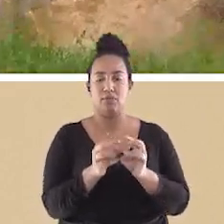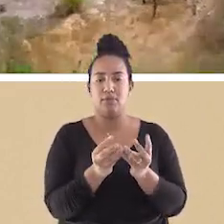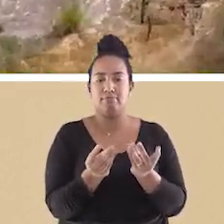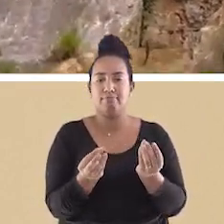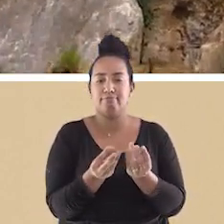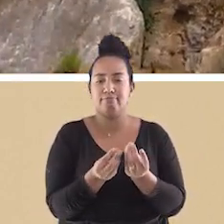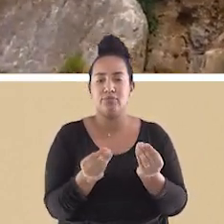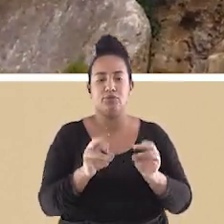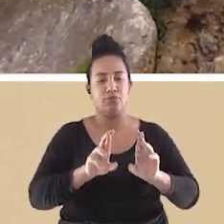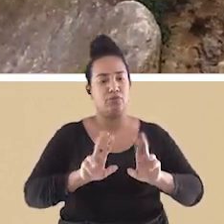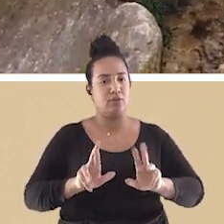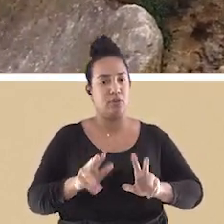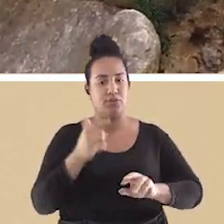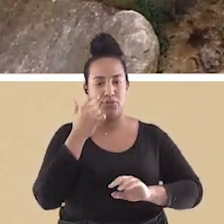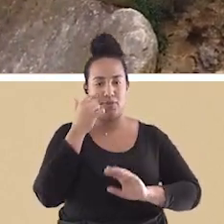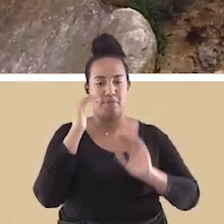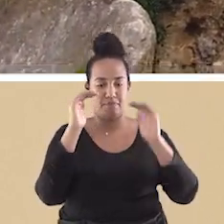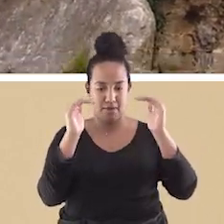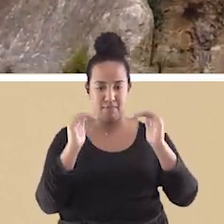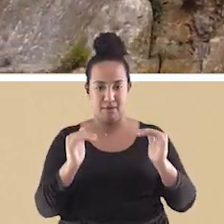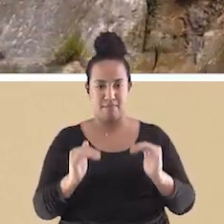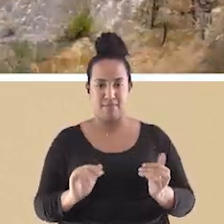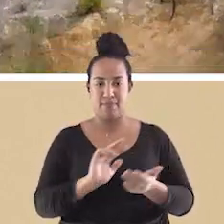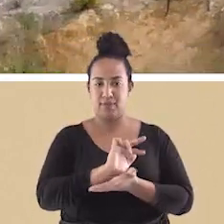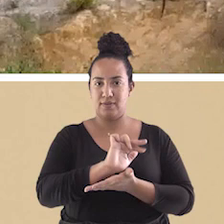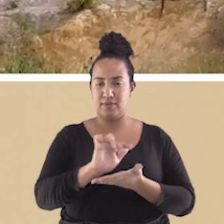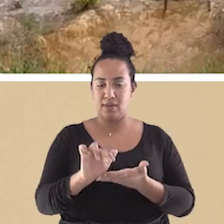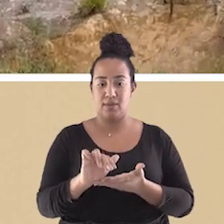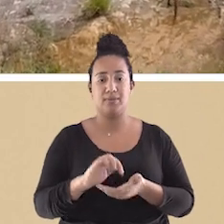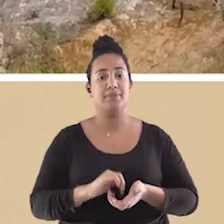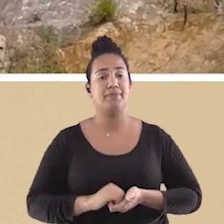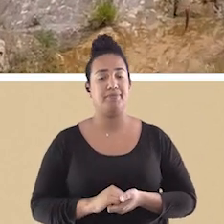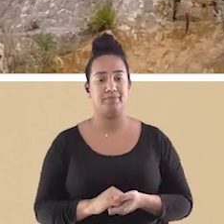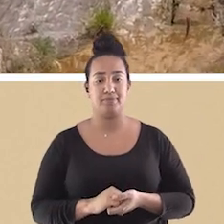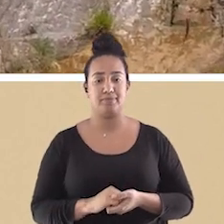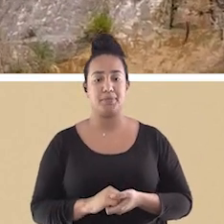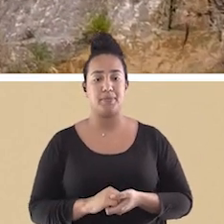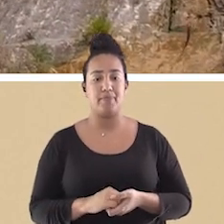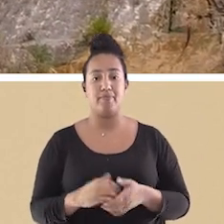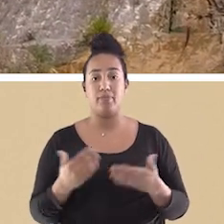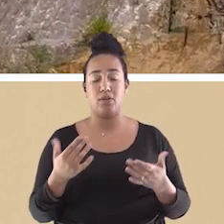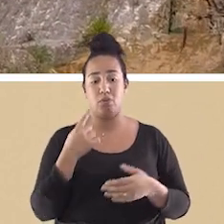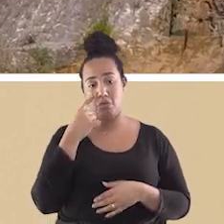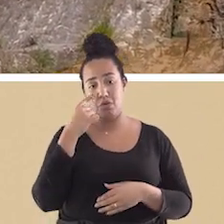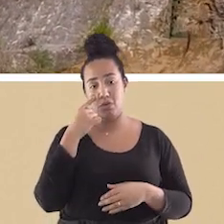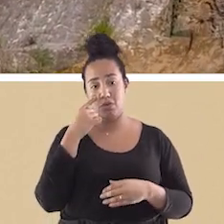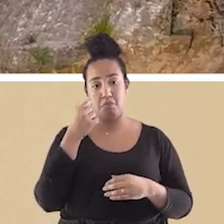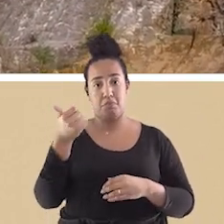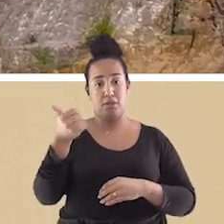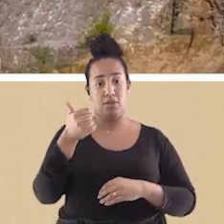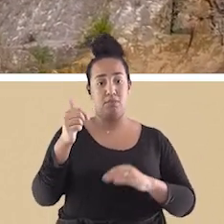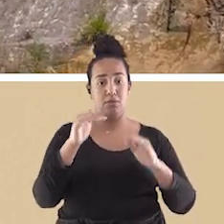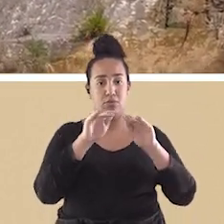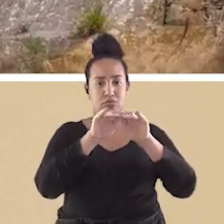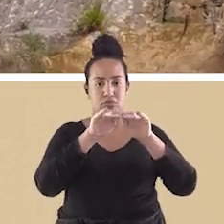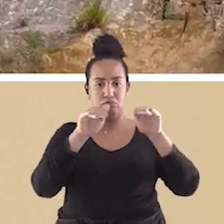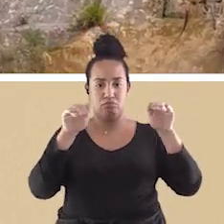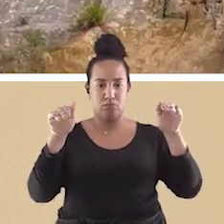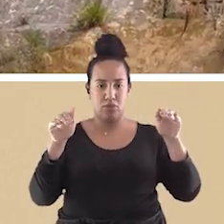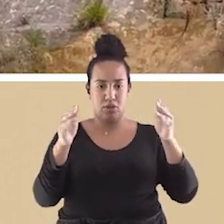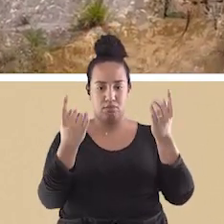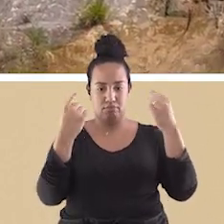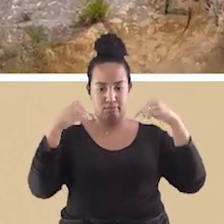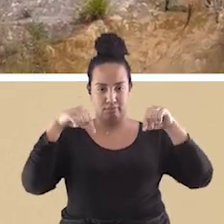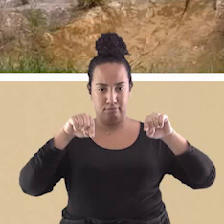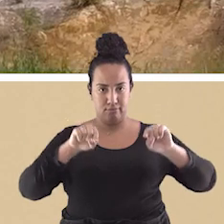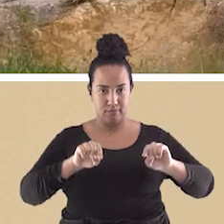textura as diferentes camadas. Então lá para cima um solo já melhor estruturado,